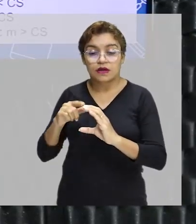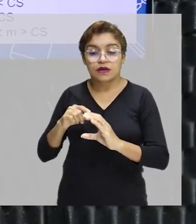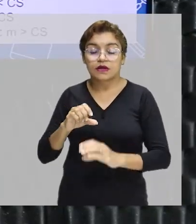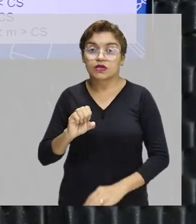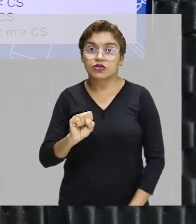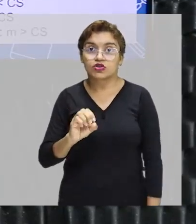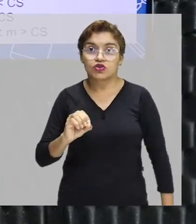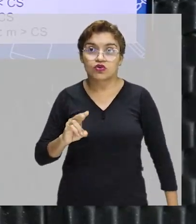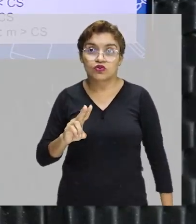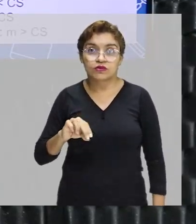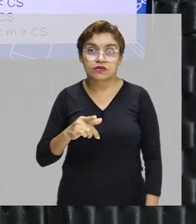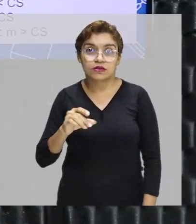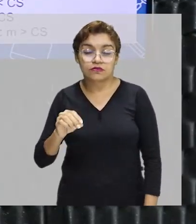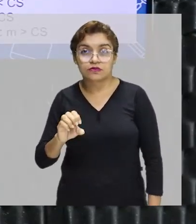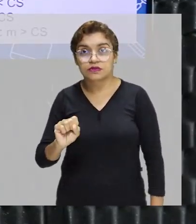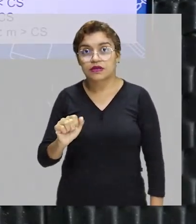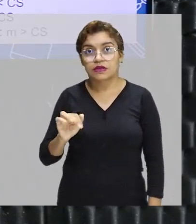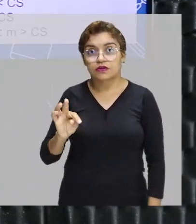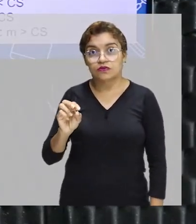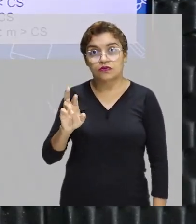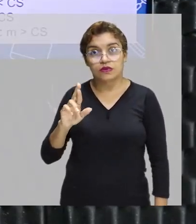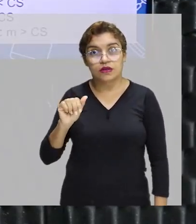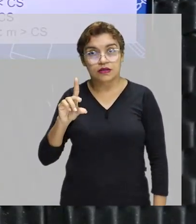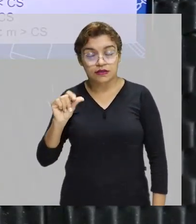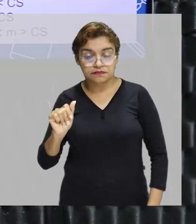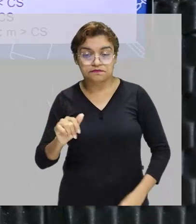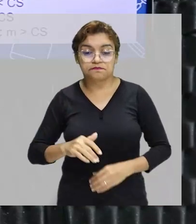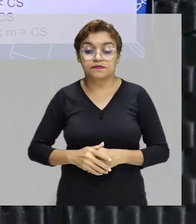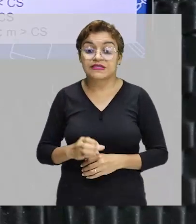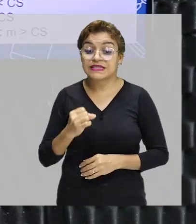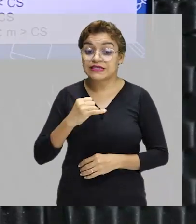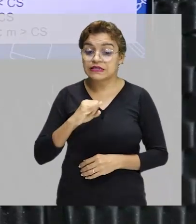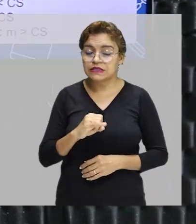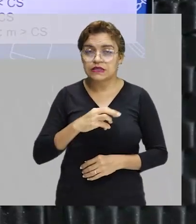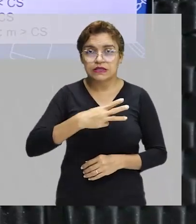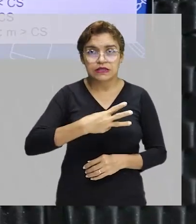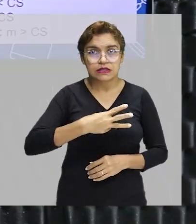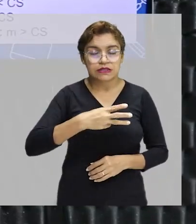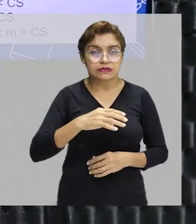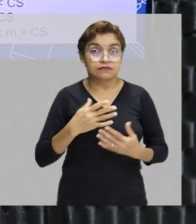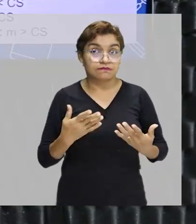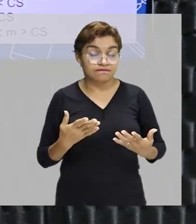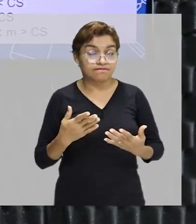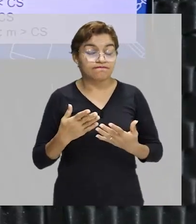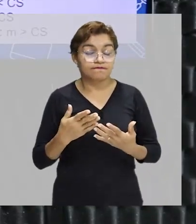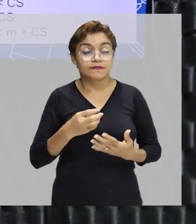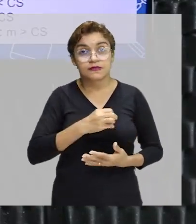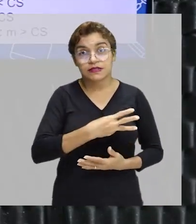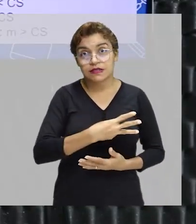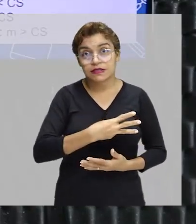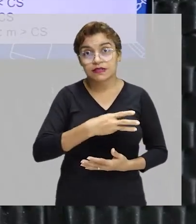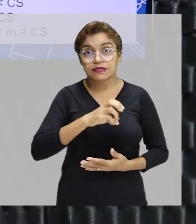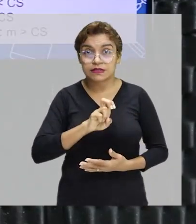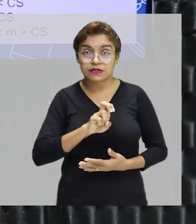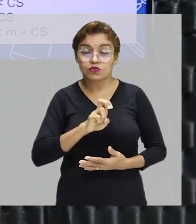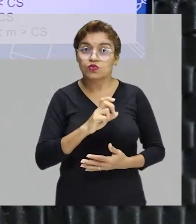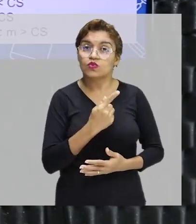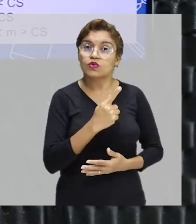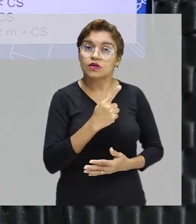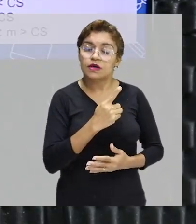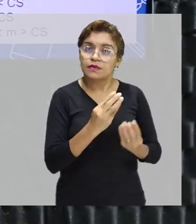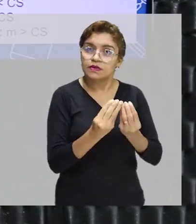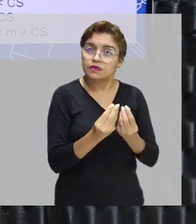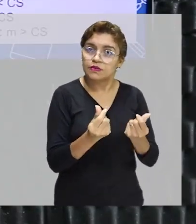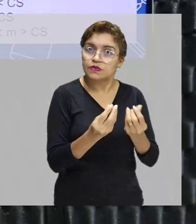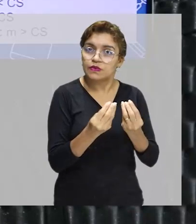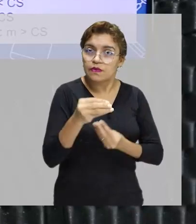saturada. Agora, se dissolvermos 35 gramas, pegarmos 35 gramas e dissolvermos,